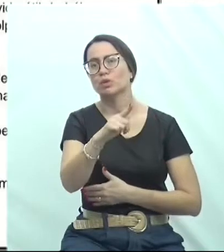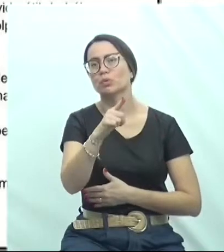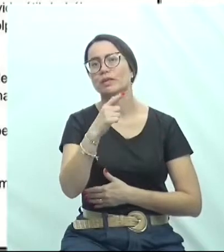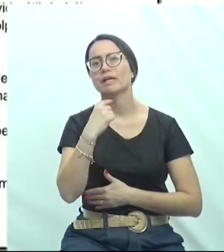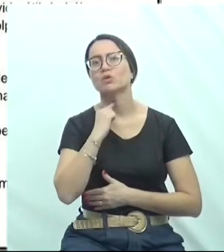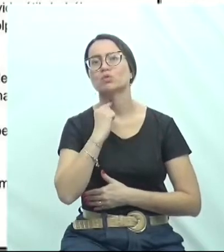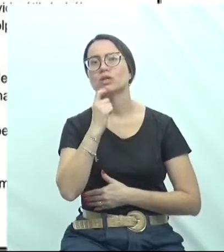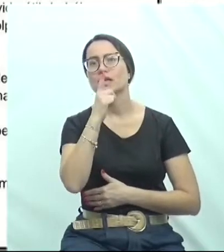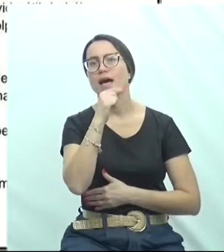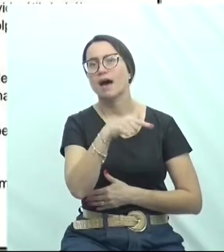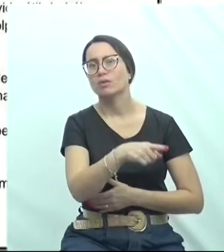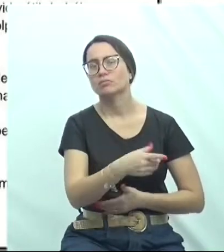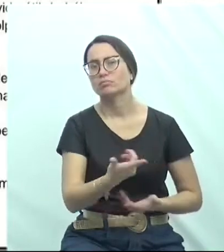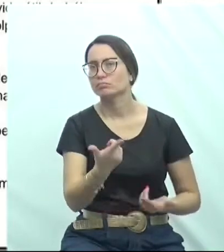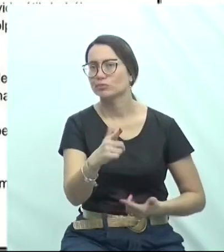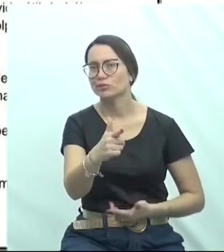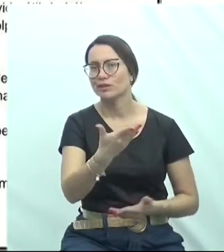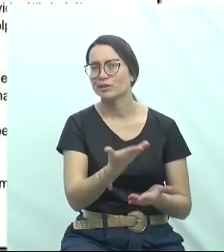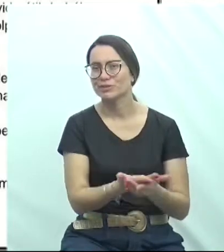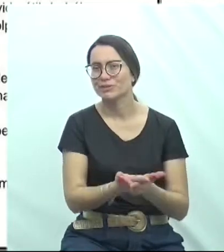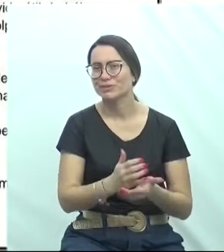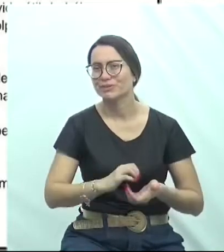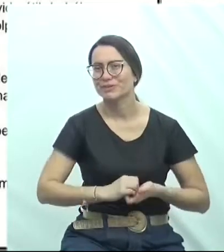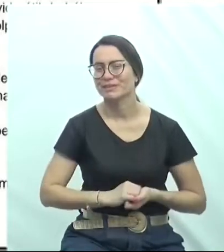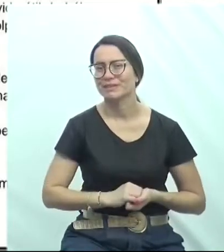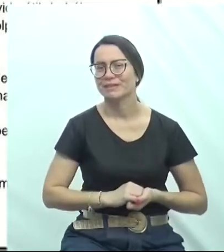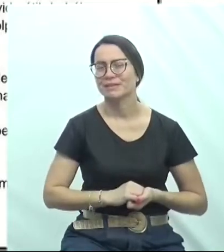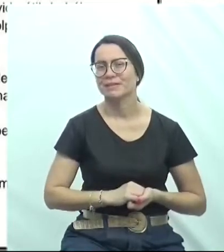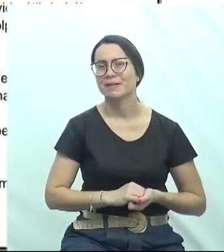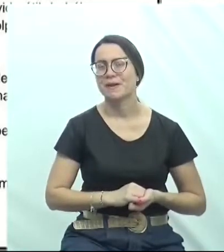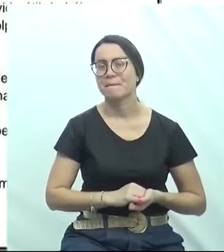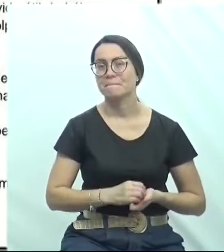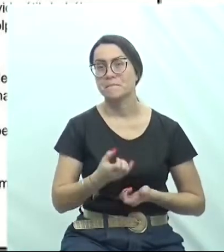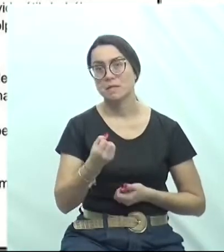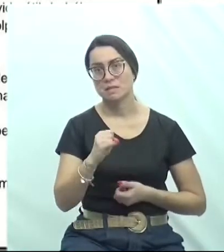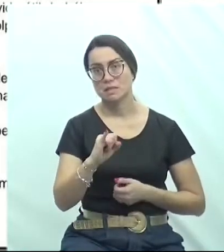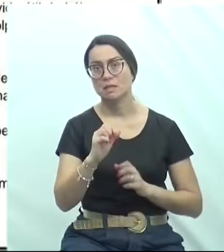da rede pela peça. Não tem. Até o que se pudesse divulgar ali